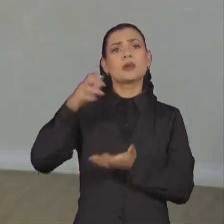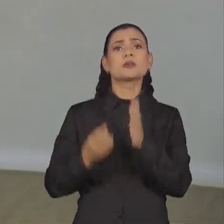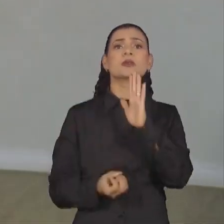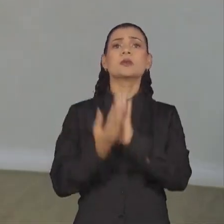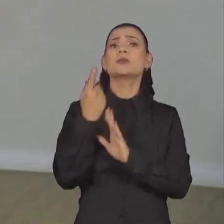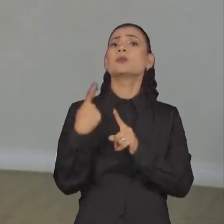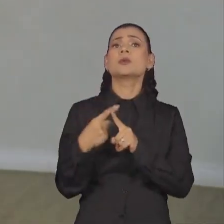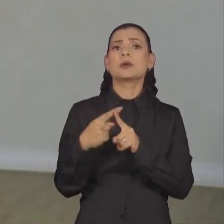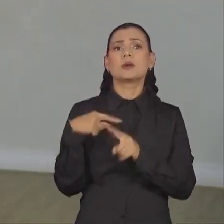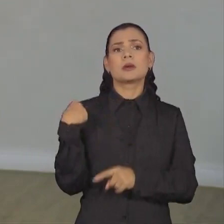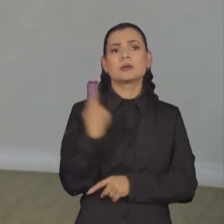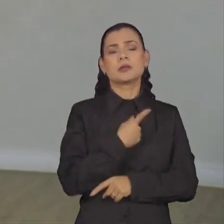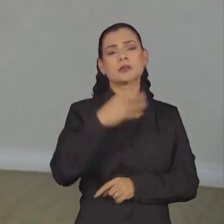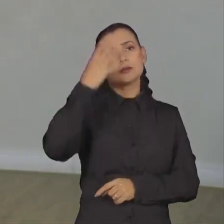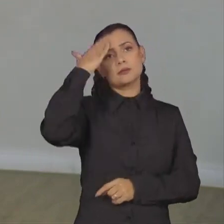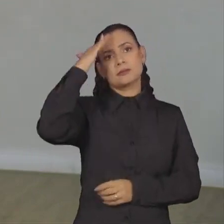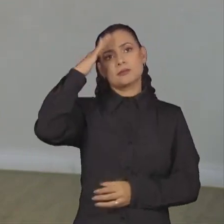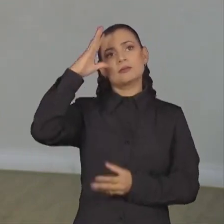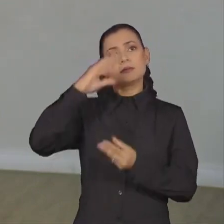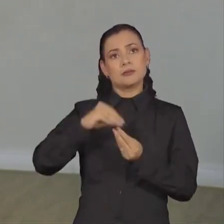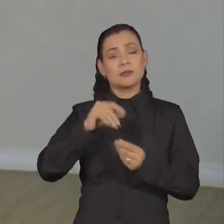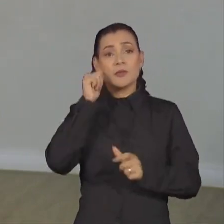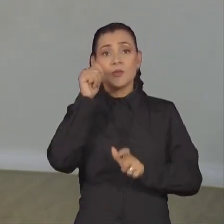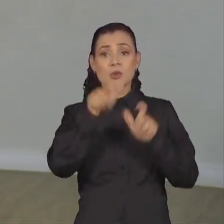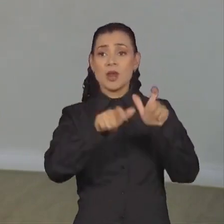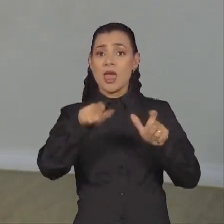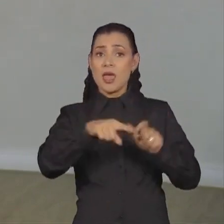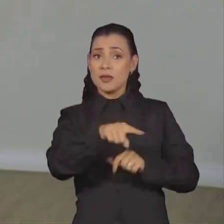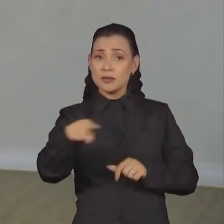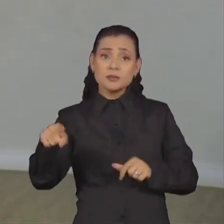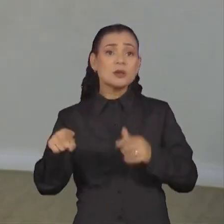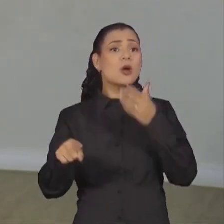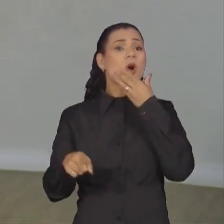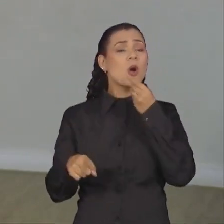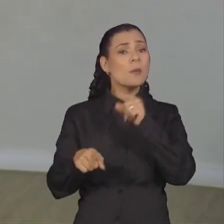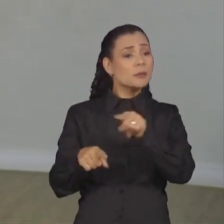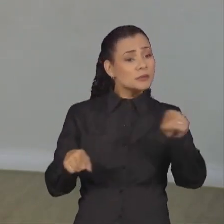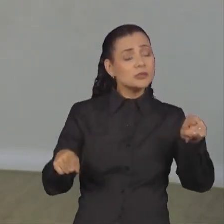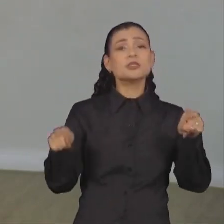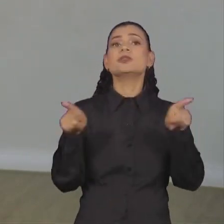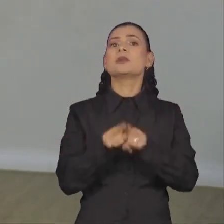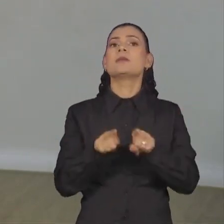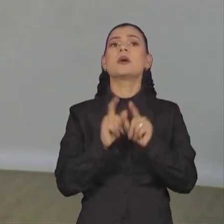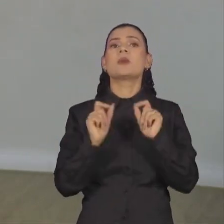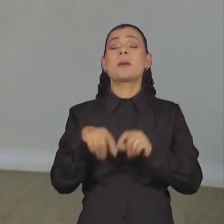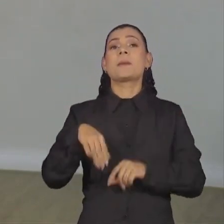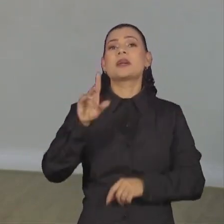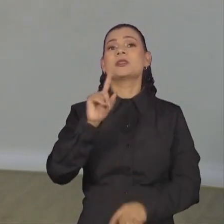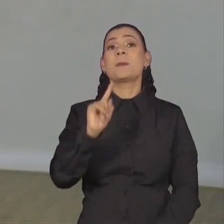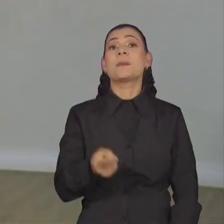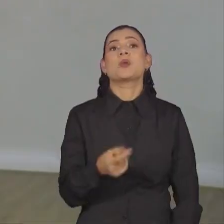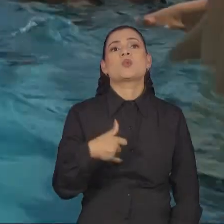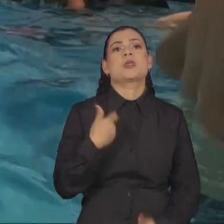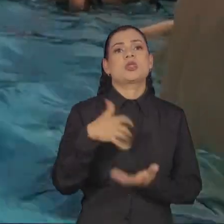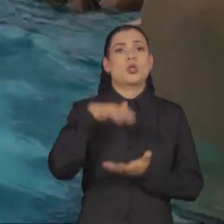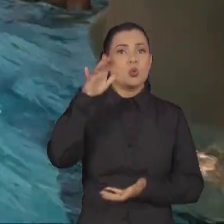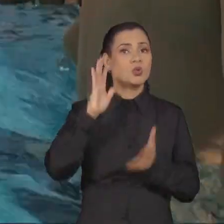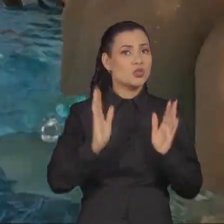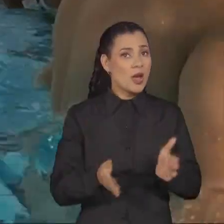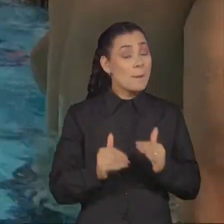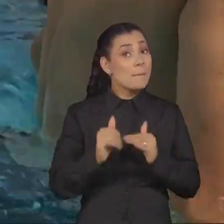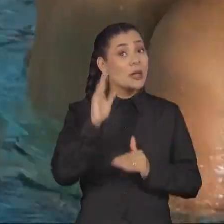gente entender que as mulheres, né, e os homens que estão aqui, nós temos mais de 1.000 idosos